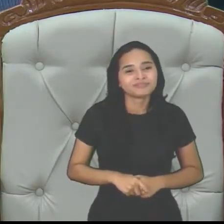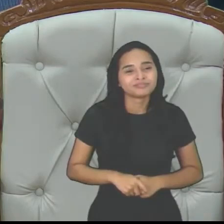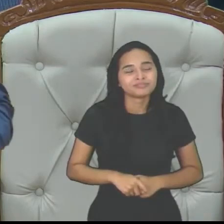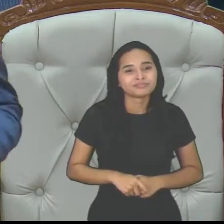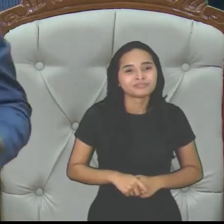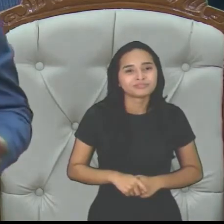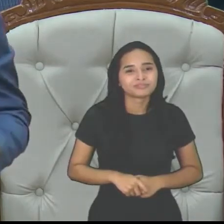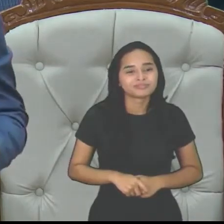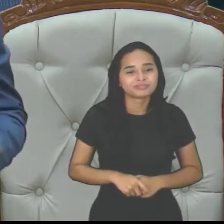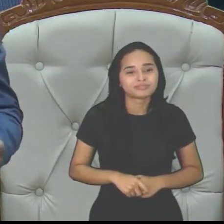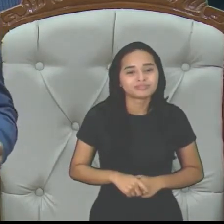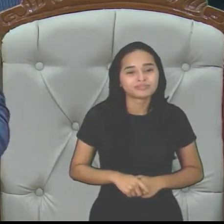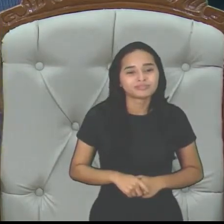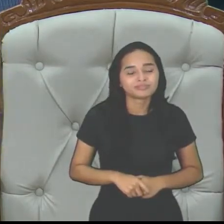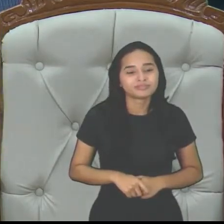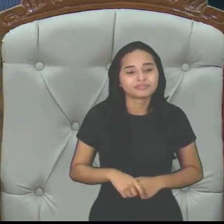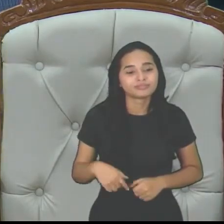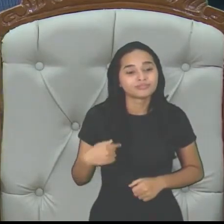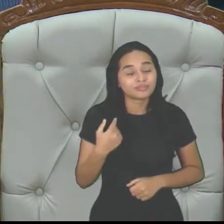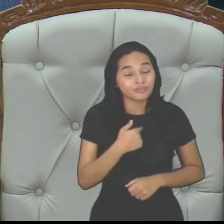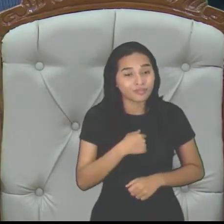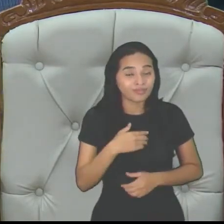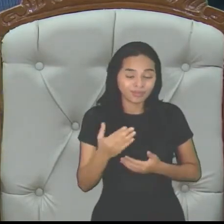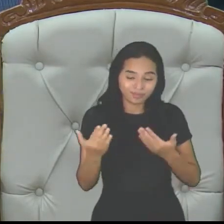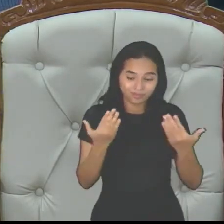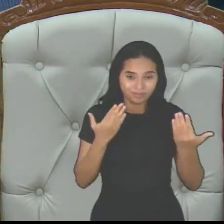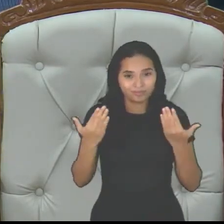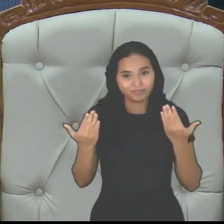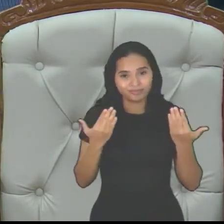A despeito de nós fazermos uma comparação,